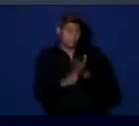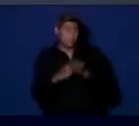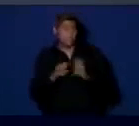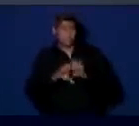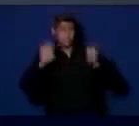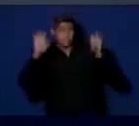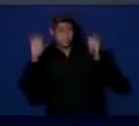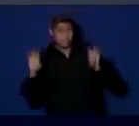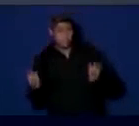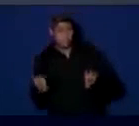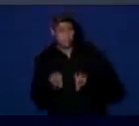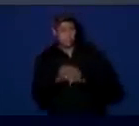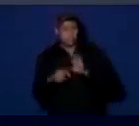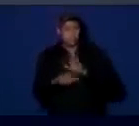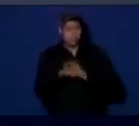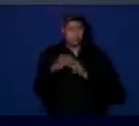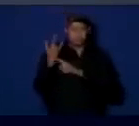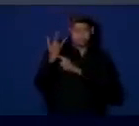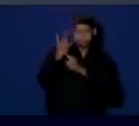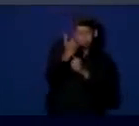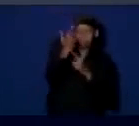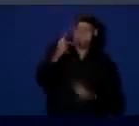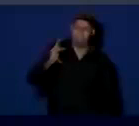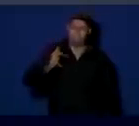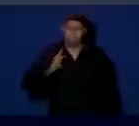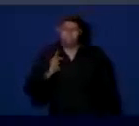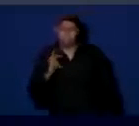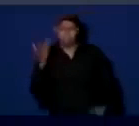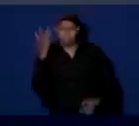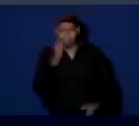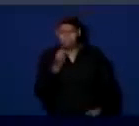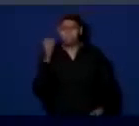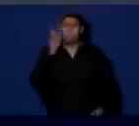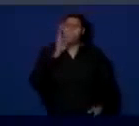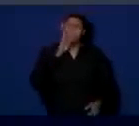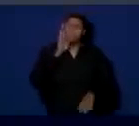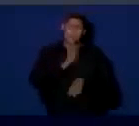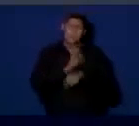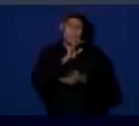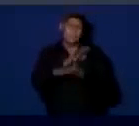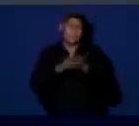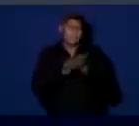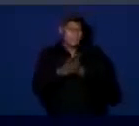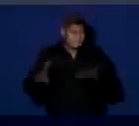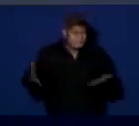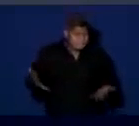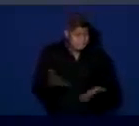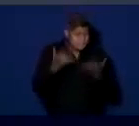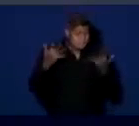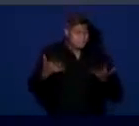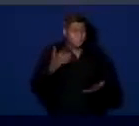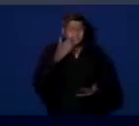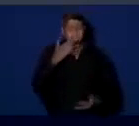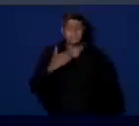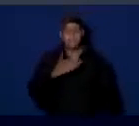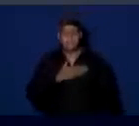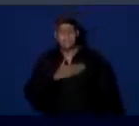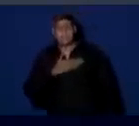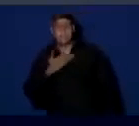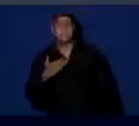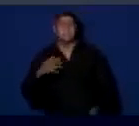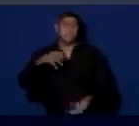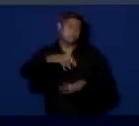de infraestrutura de atrair capital privado e não resgatar a história do Estado como indutor, vide a trombada que a gente teve no